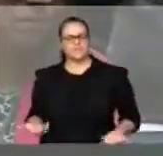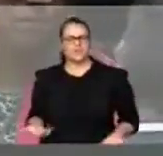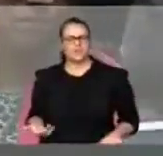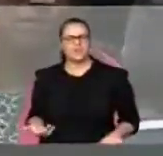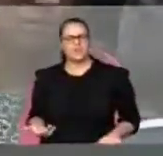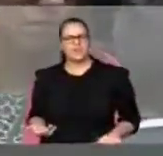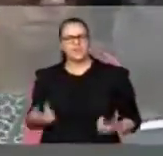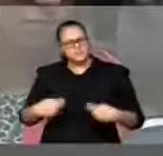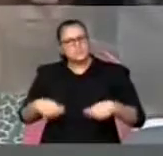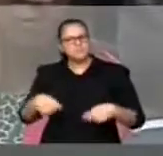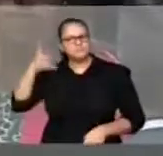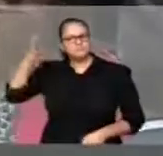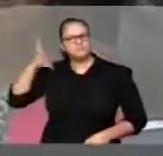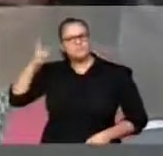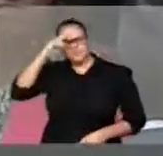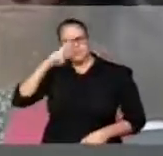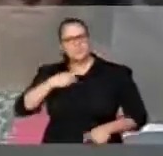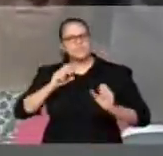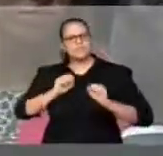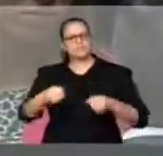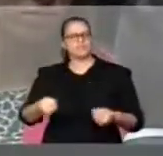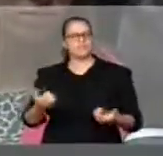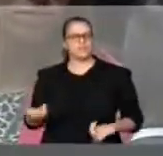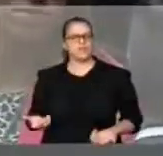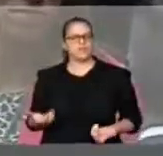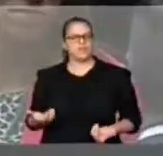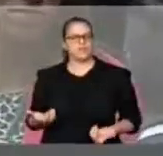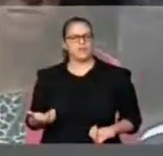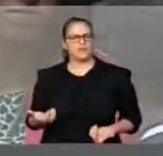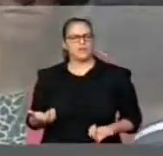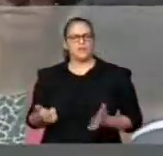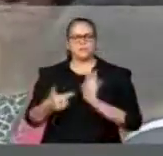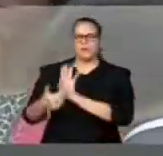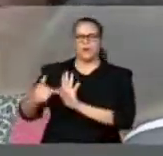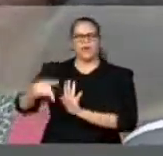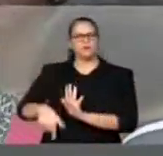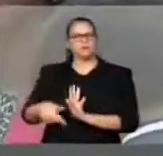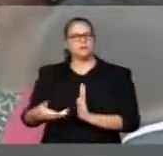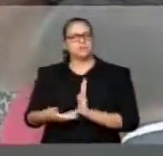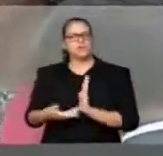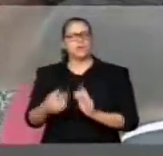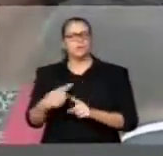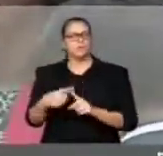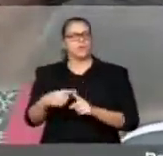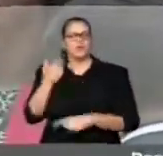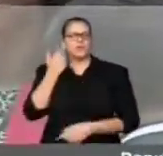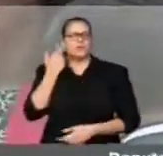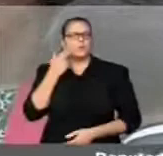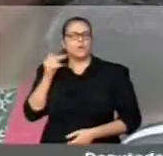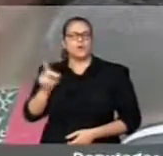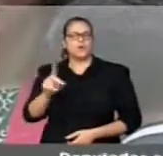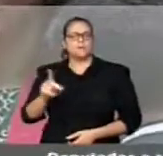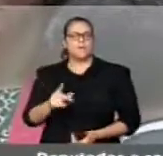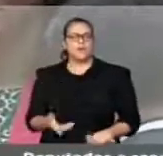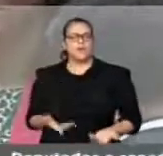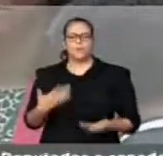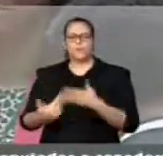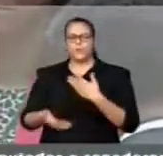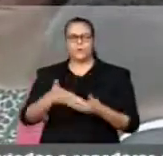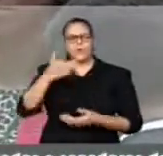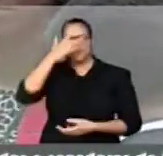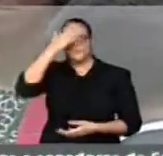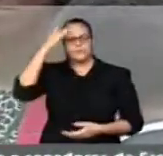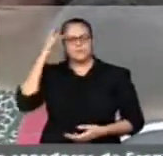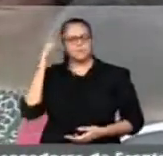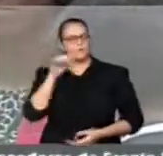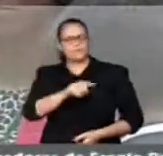menos se defender. Dê argumento a essa casa, porque não é normal de um ser humano a